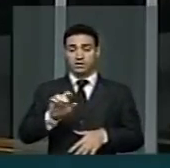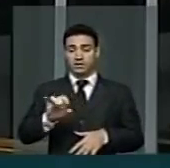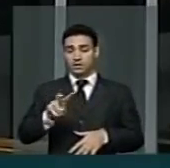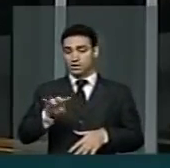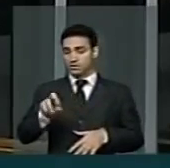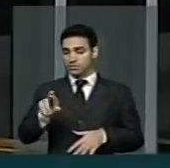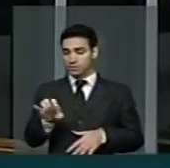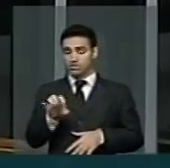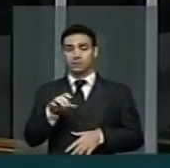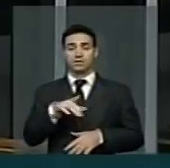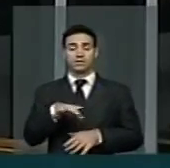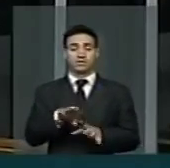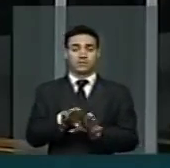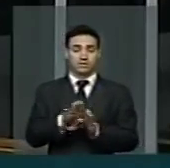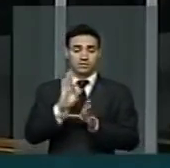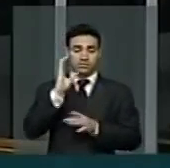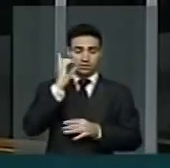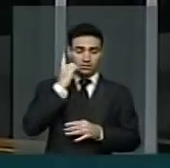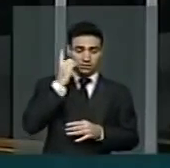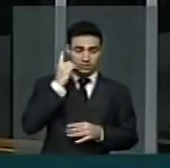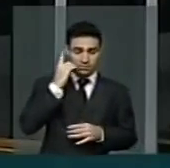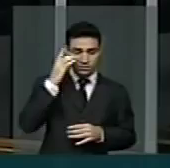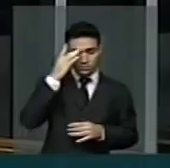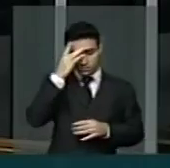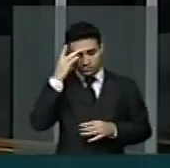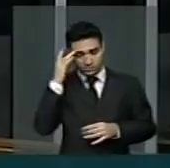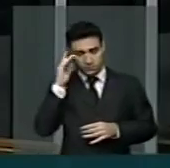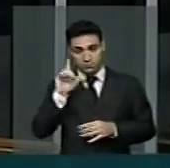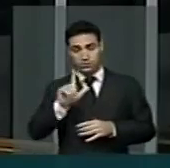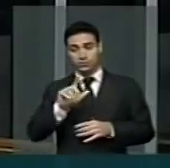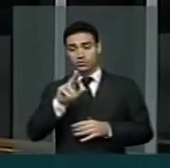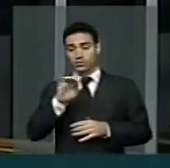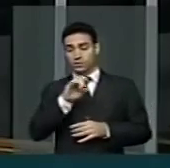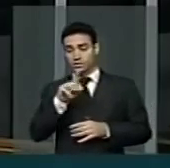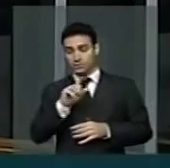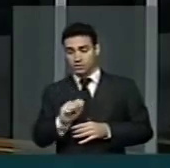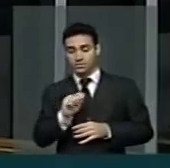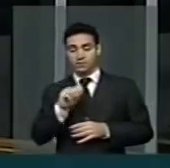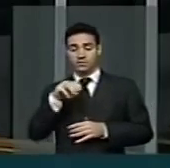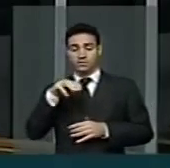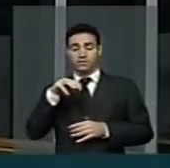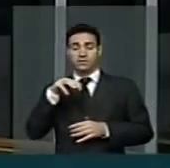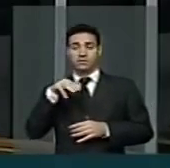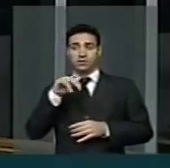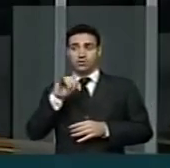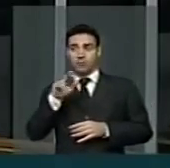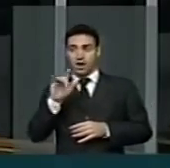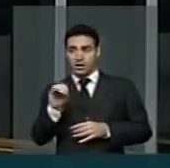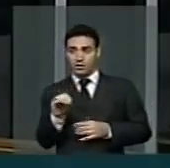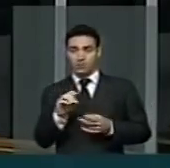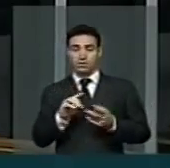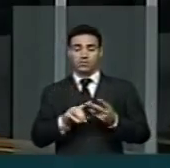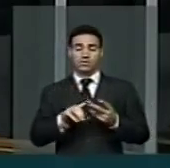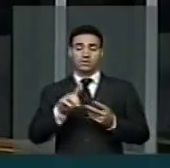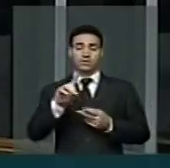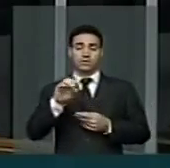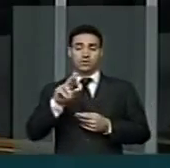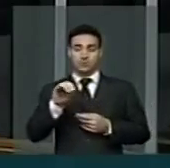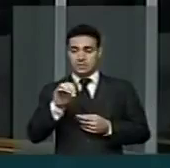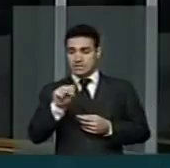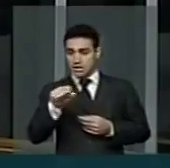aos nobres deputados, deputadas, minha querida Luísa Erundina, Nilmaro Miranda, Rosana, parlamentares